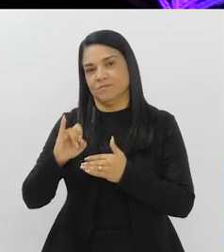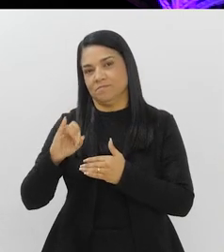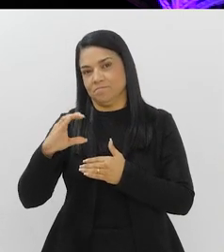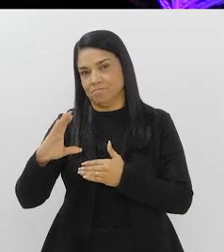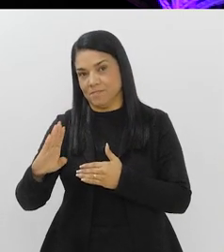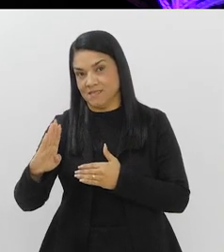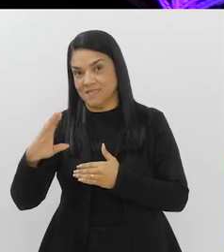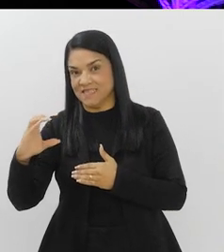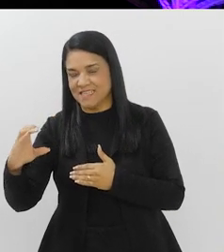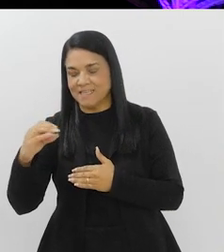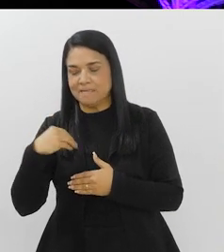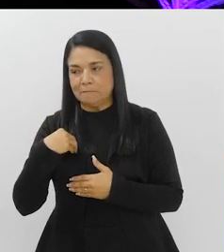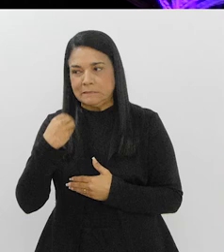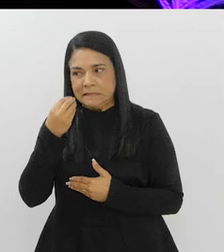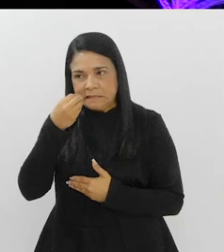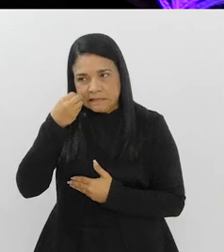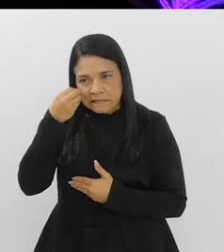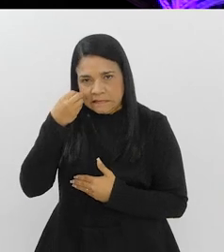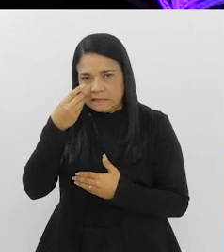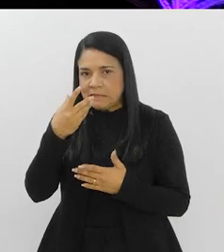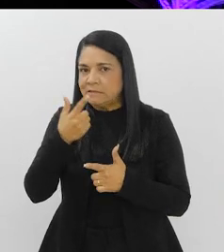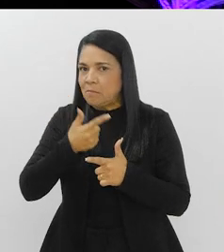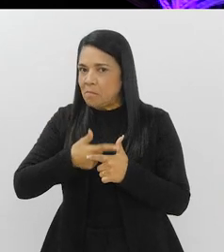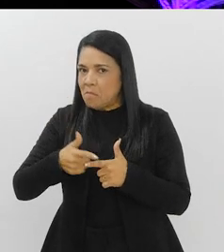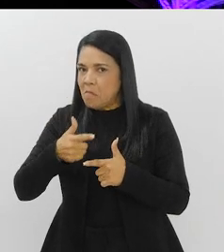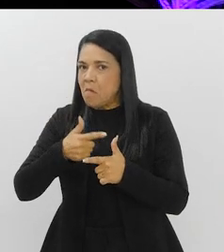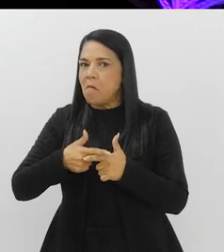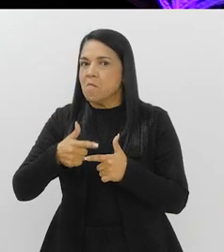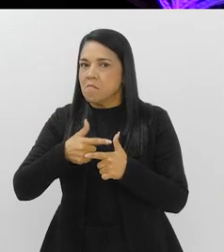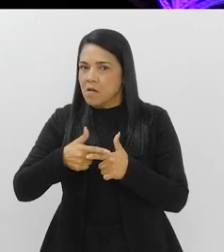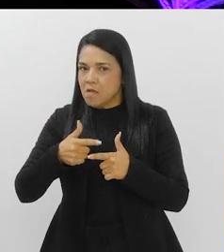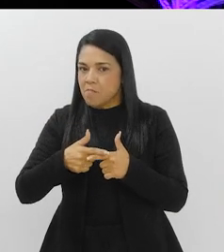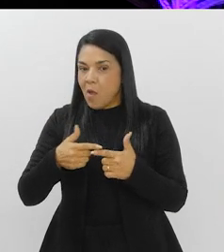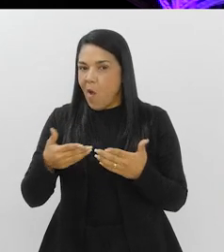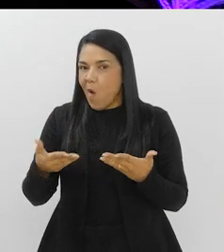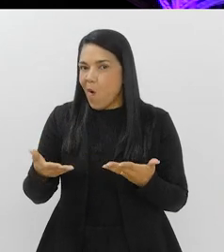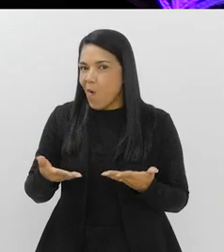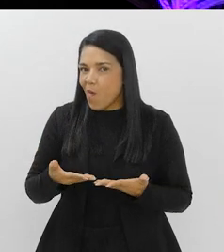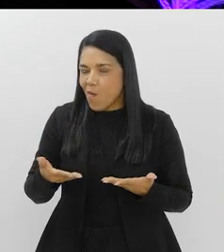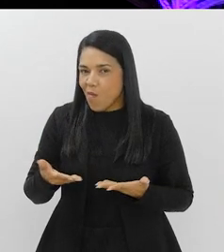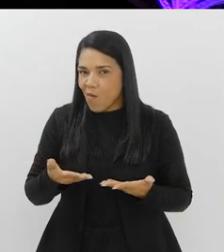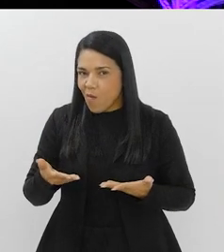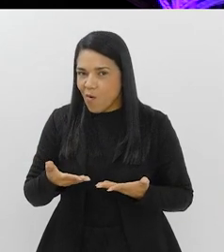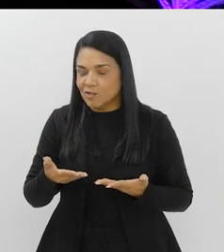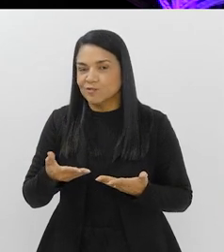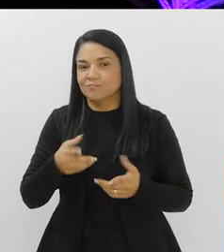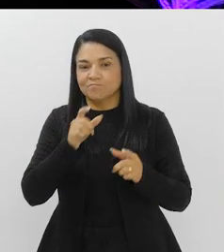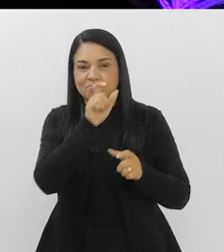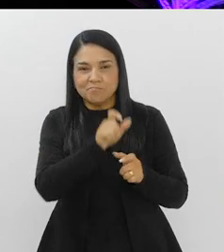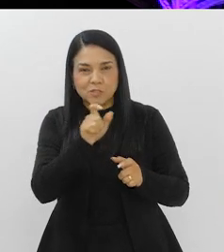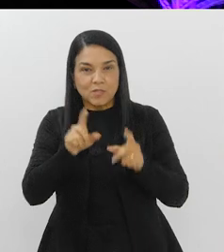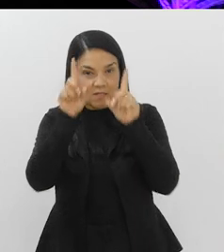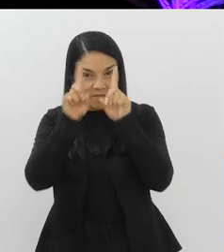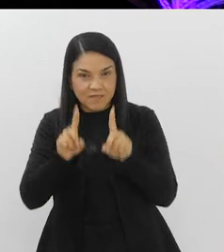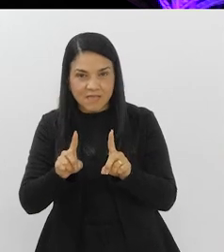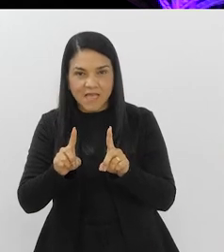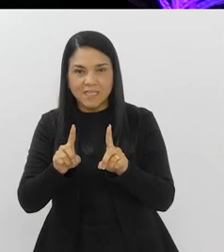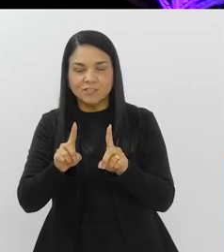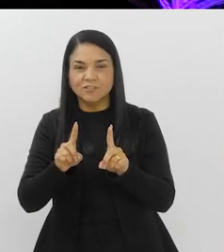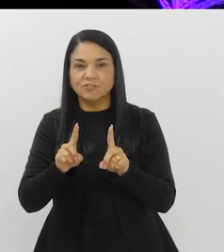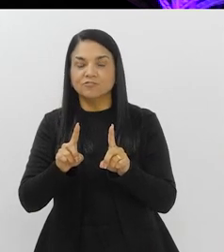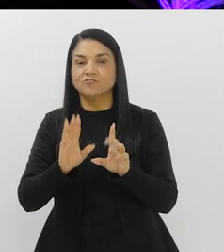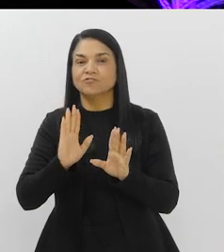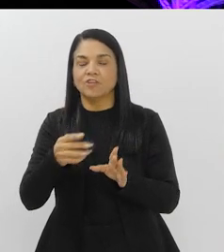né foi onde eu comecei a experimentar né todos os problemas eh que hoje a galera né as pessoas com deficiência tem